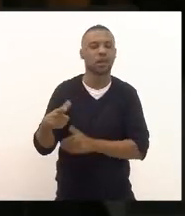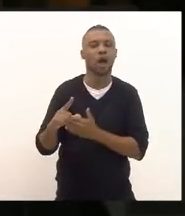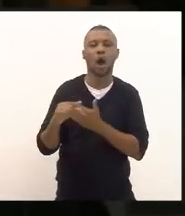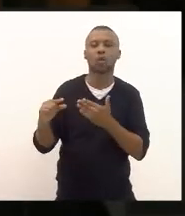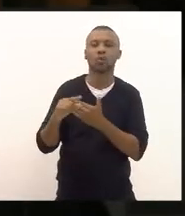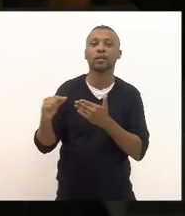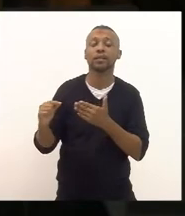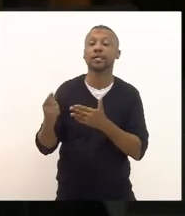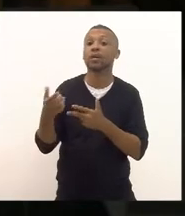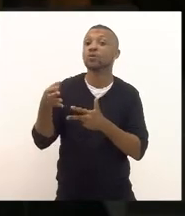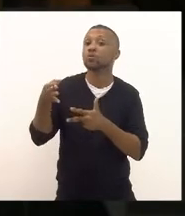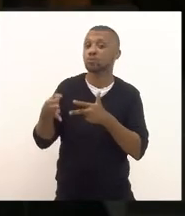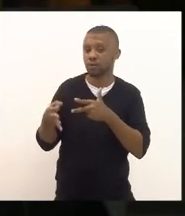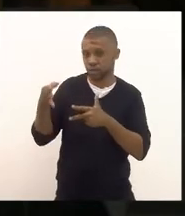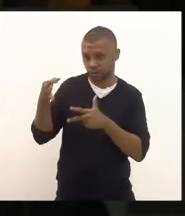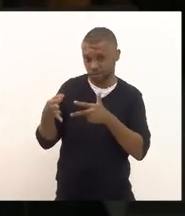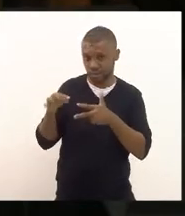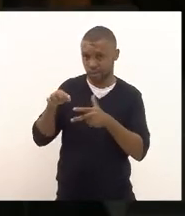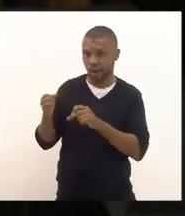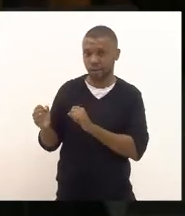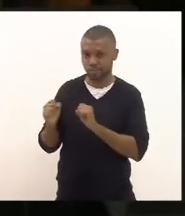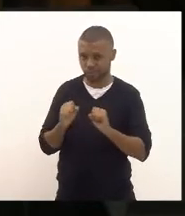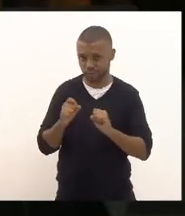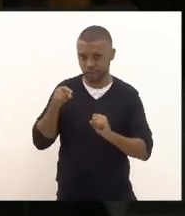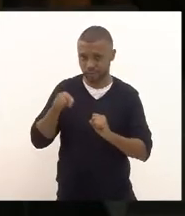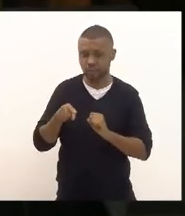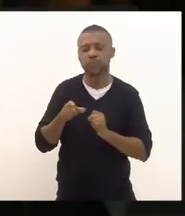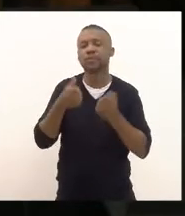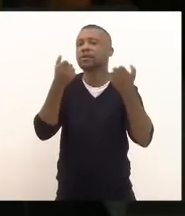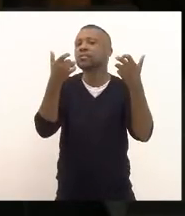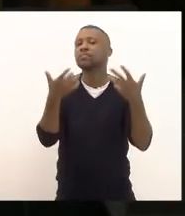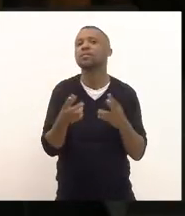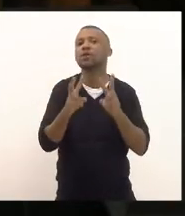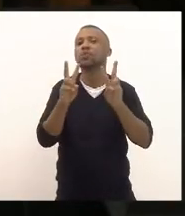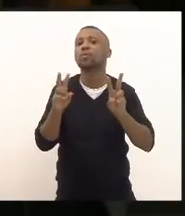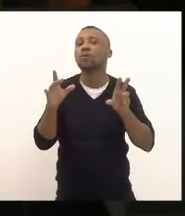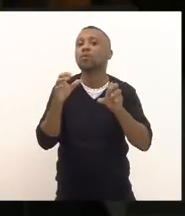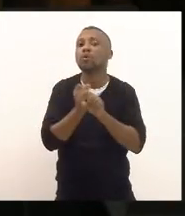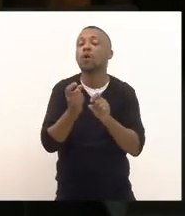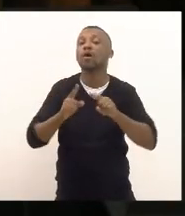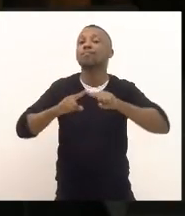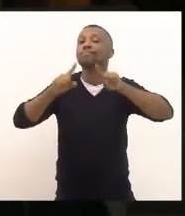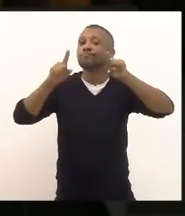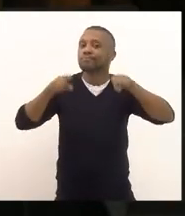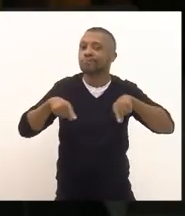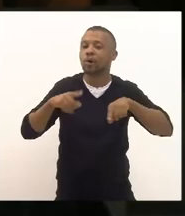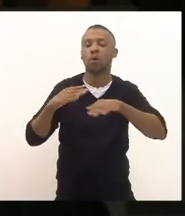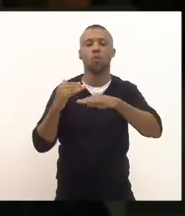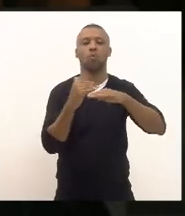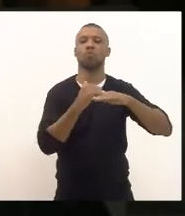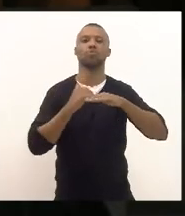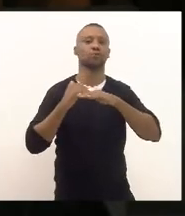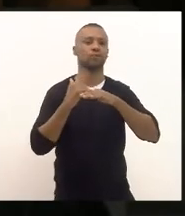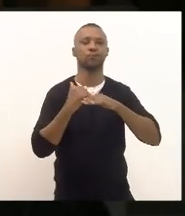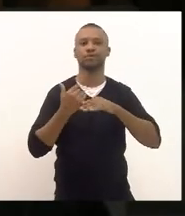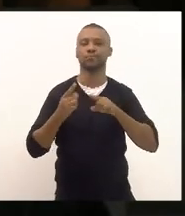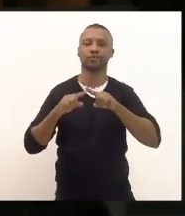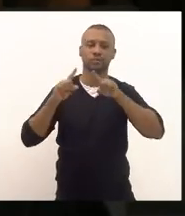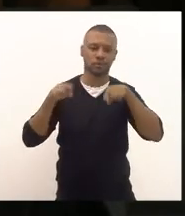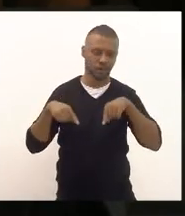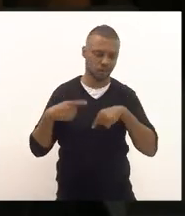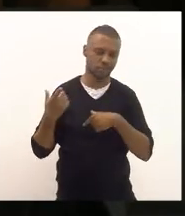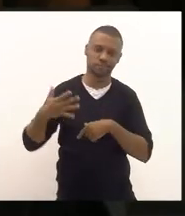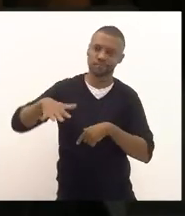autoria do Poder Judiciário que dispõe sobre o quadro único de pessoal do Poder